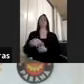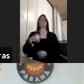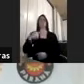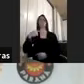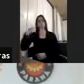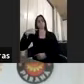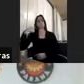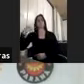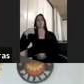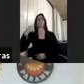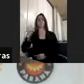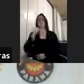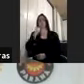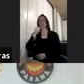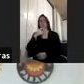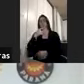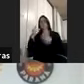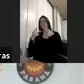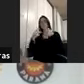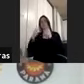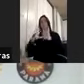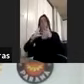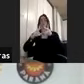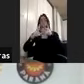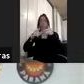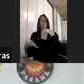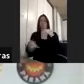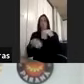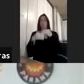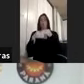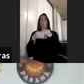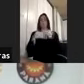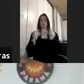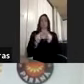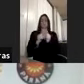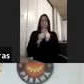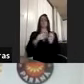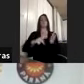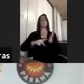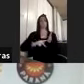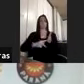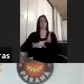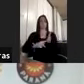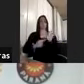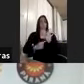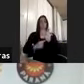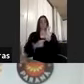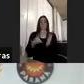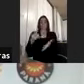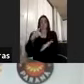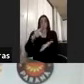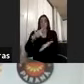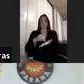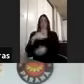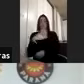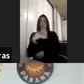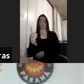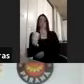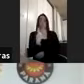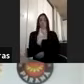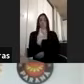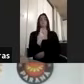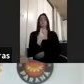estadual. Então, é mais uma voz, né, a nosso favor, né, mostrando que realmente nós somos os mocinhos dessa